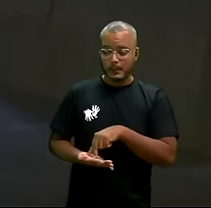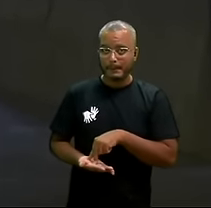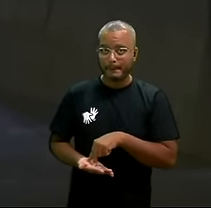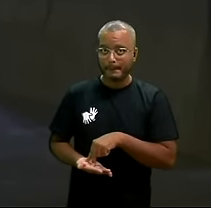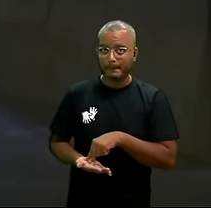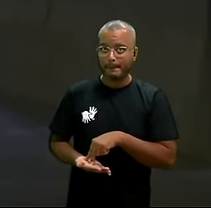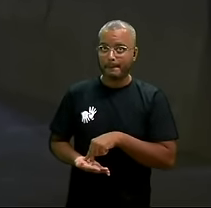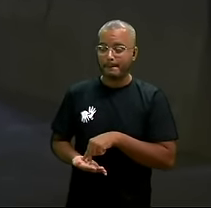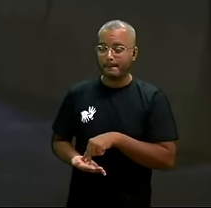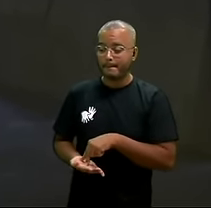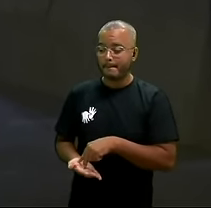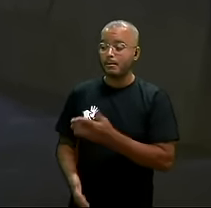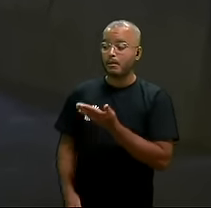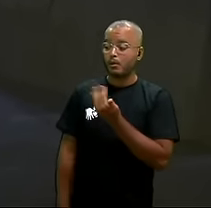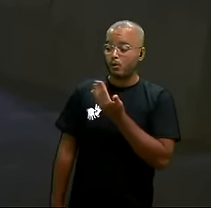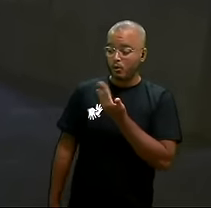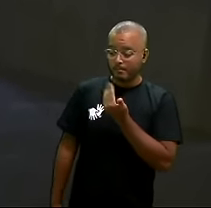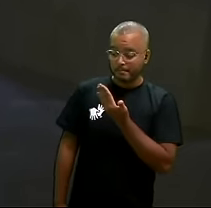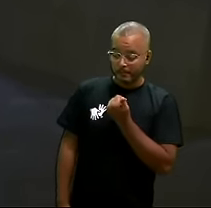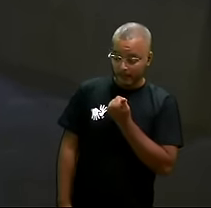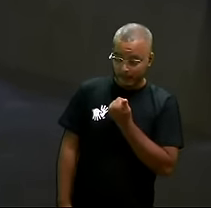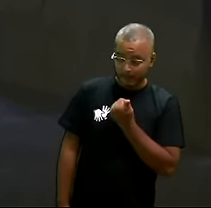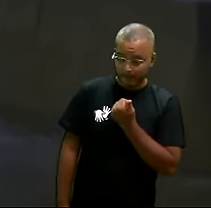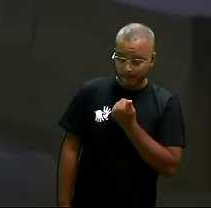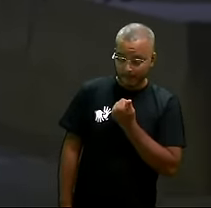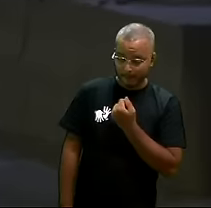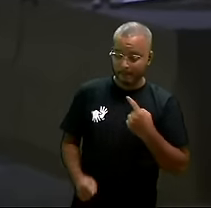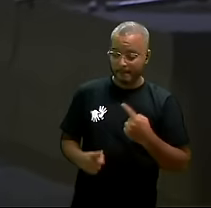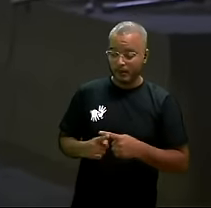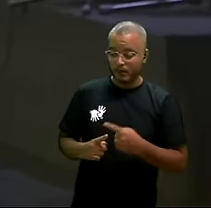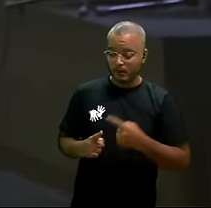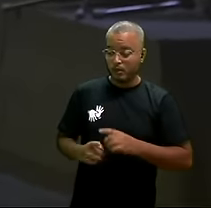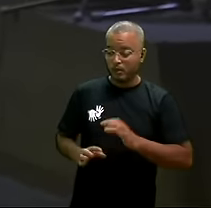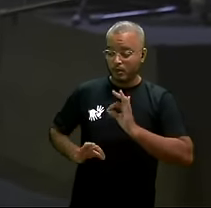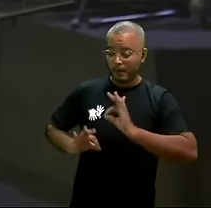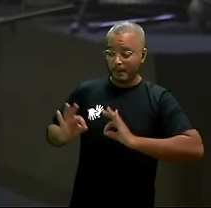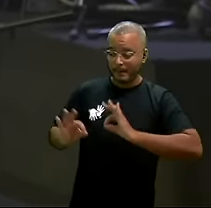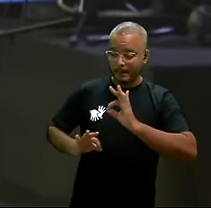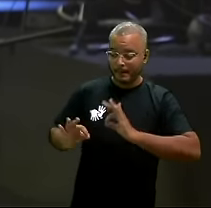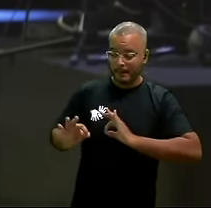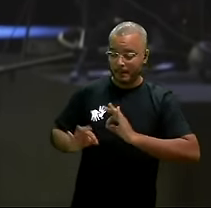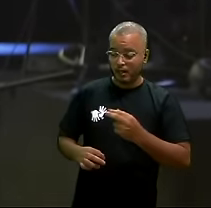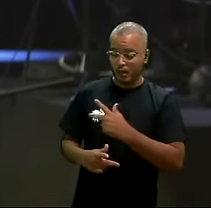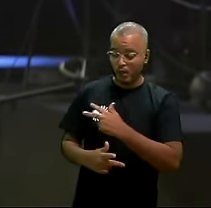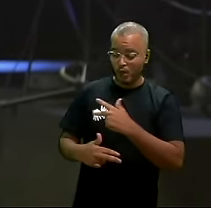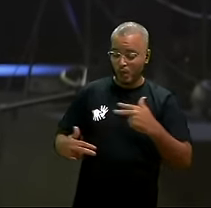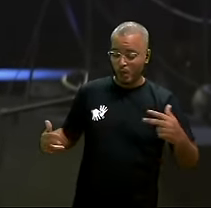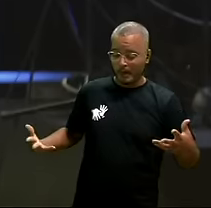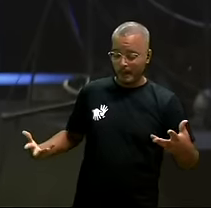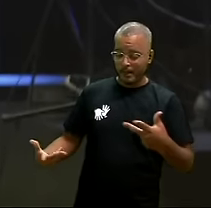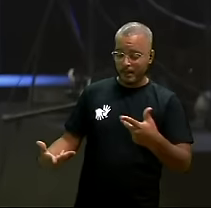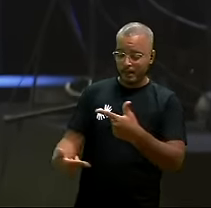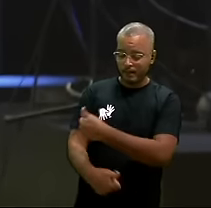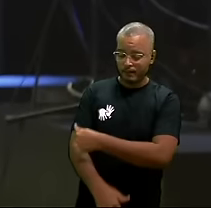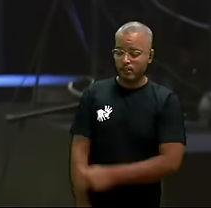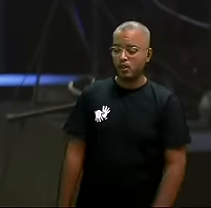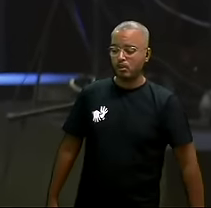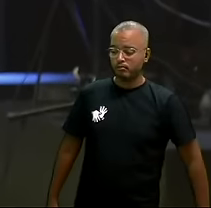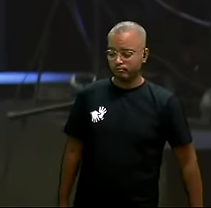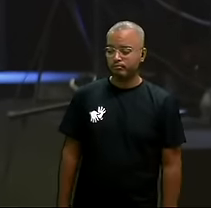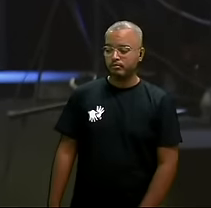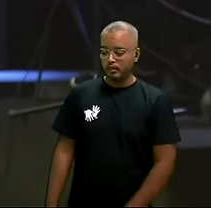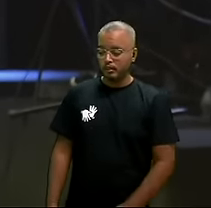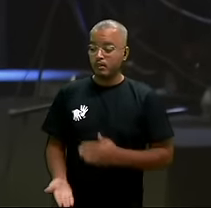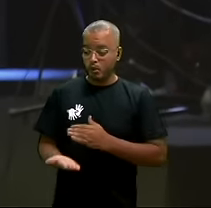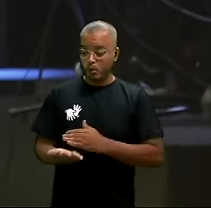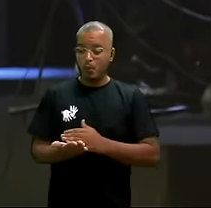se alimenta, pois o que eu tenho com você é coisa grande, a viagem é longa, nem começou ainda. Tem